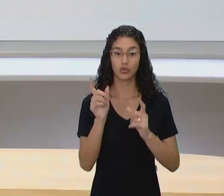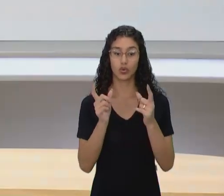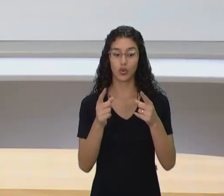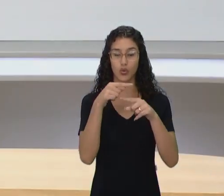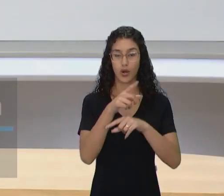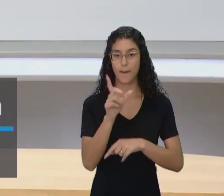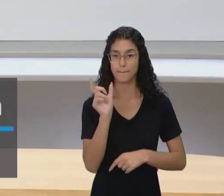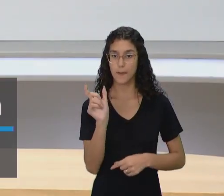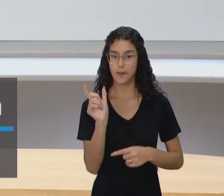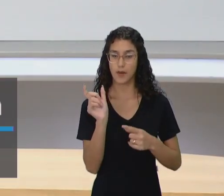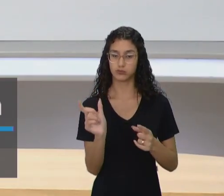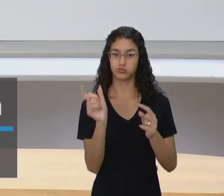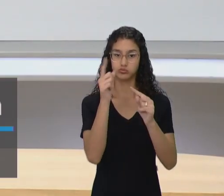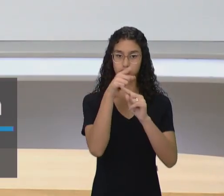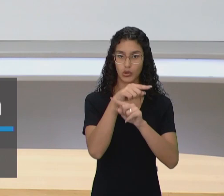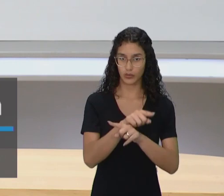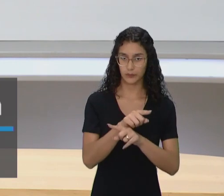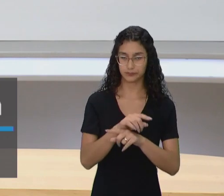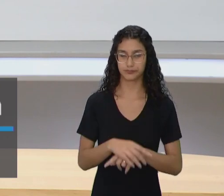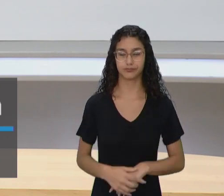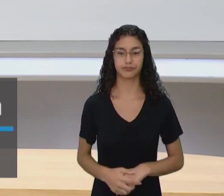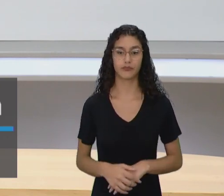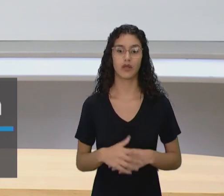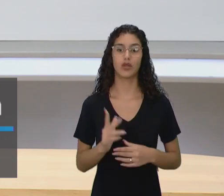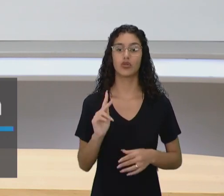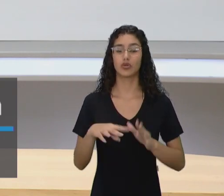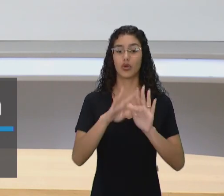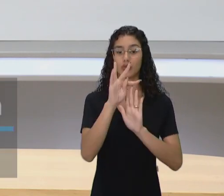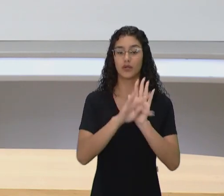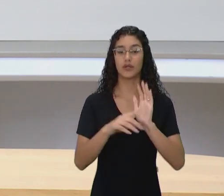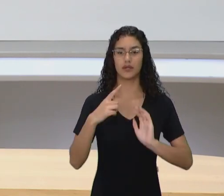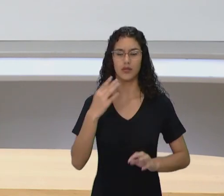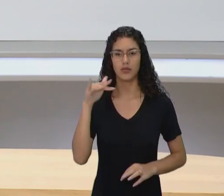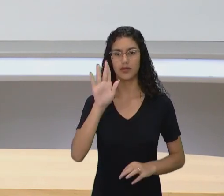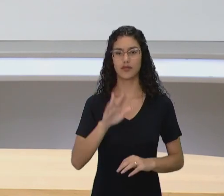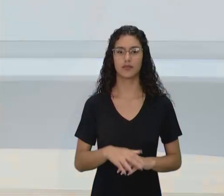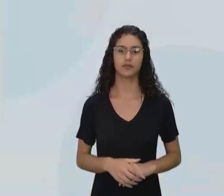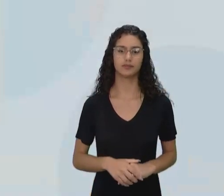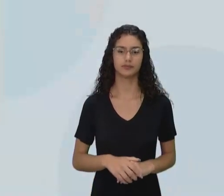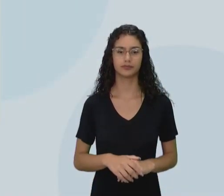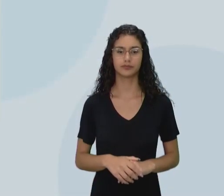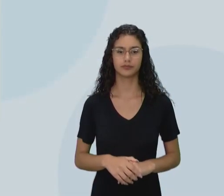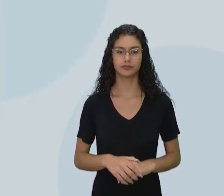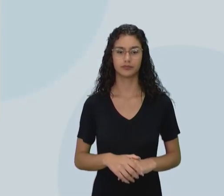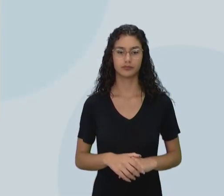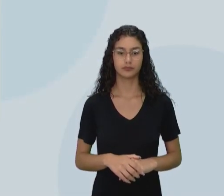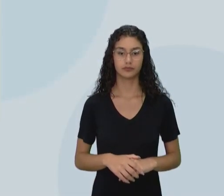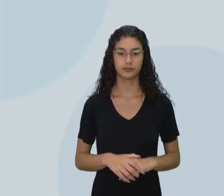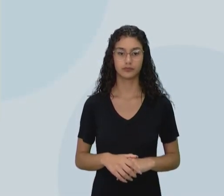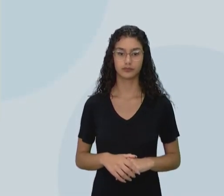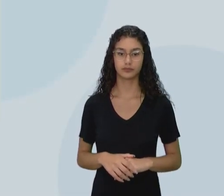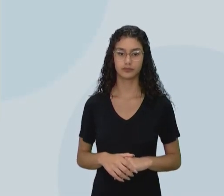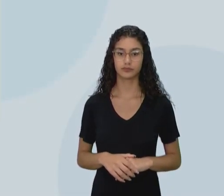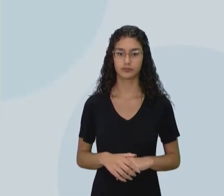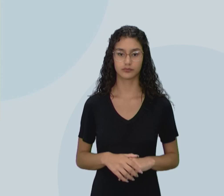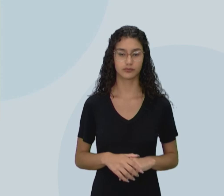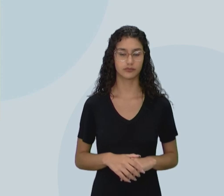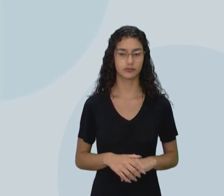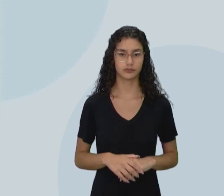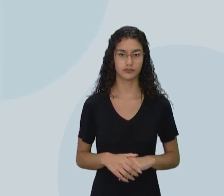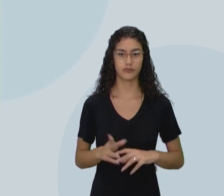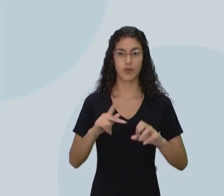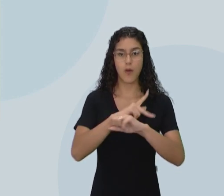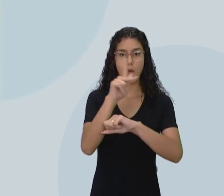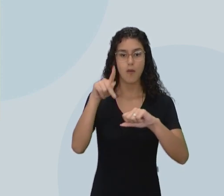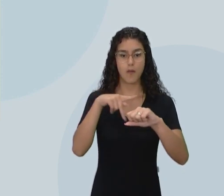ou produto de controle ambiental. Mas vamos seguir no texto que tem mais. Olha lá o que ele fala. Os países europeus